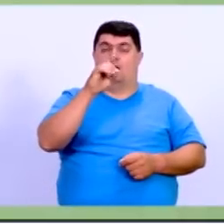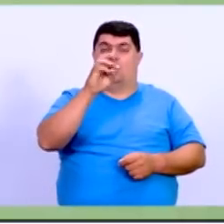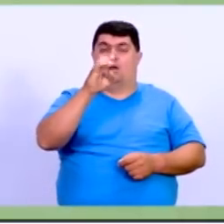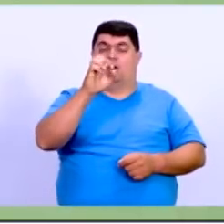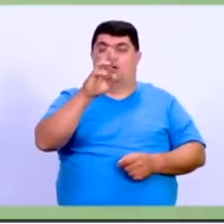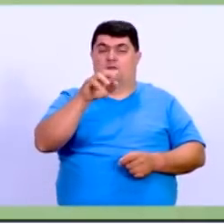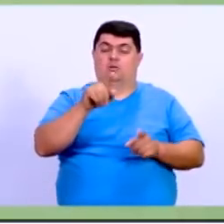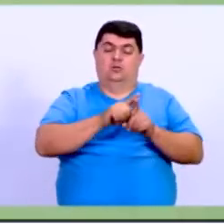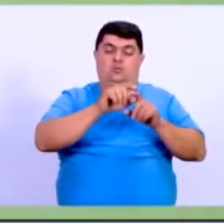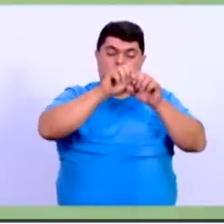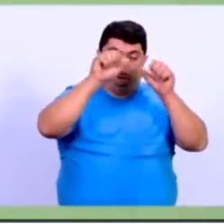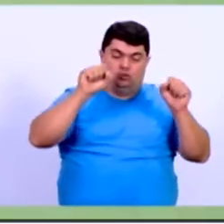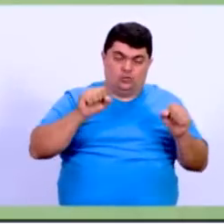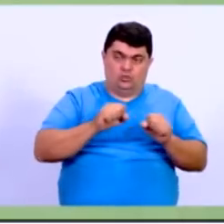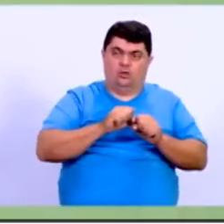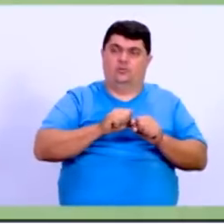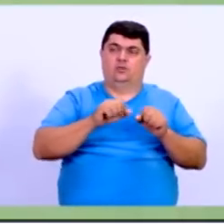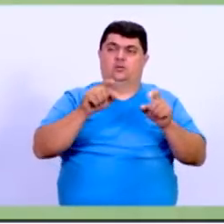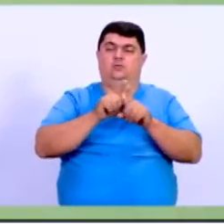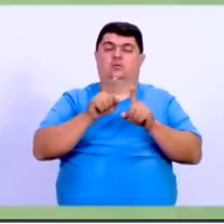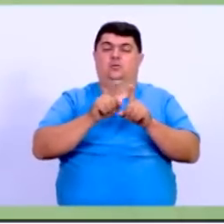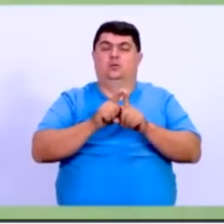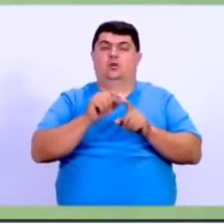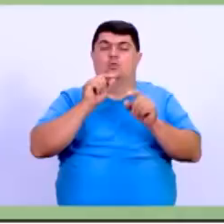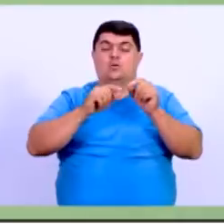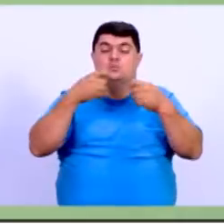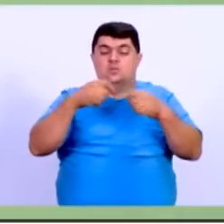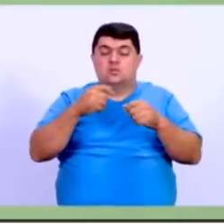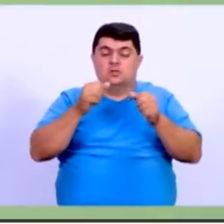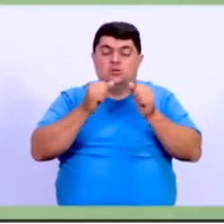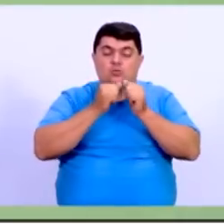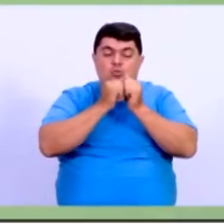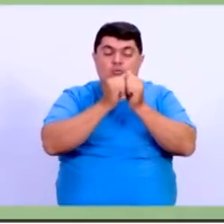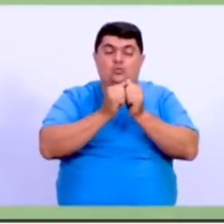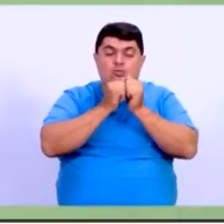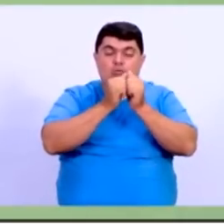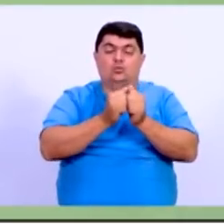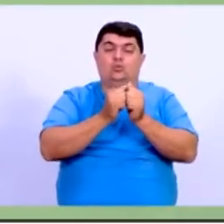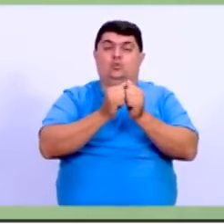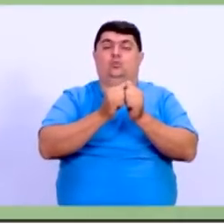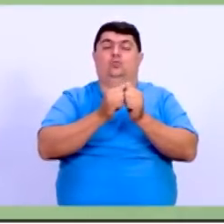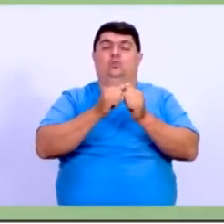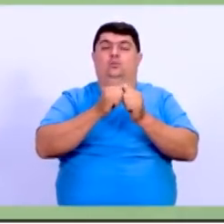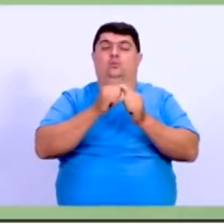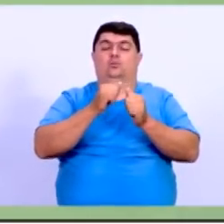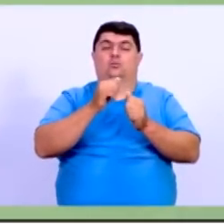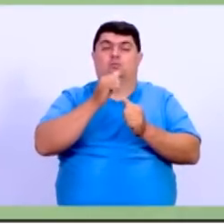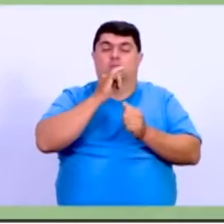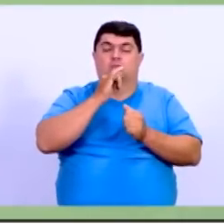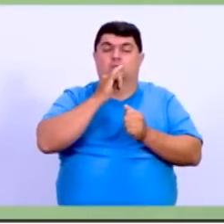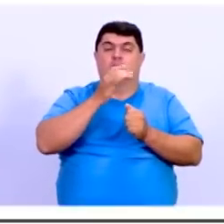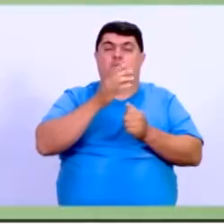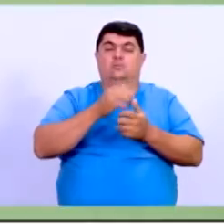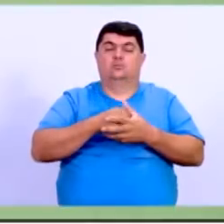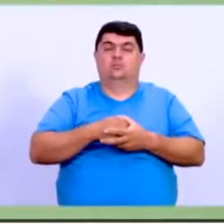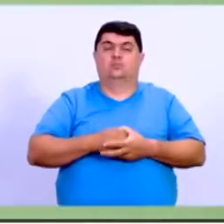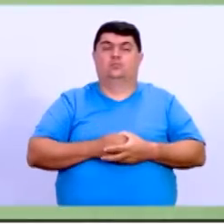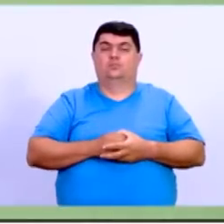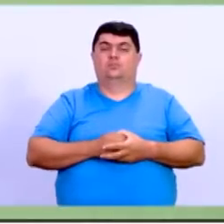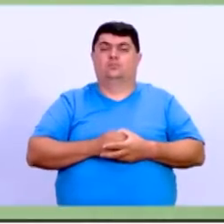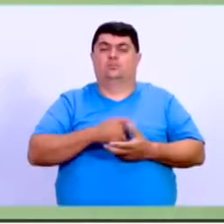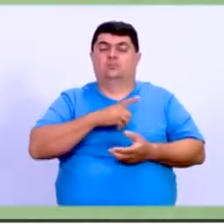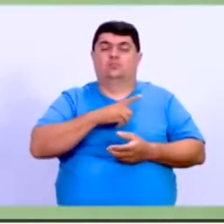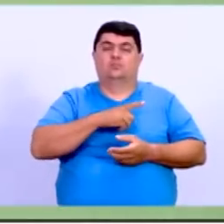o software e os recursos que estão sendo compartilhados por esse servidor. Tá ok?